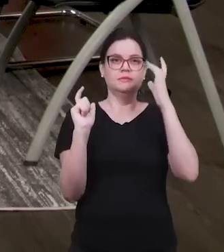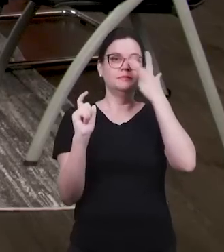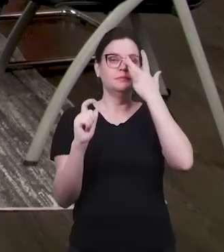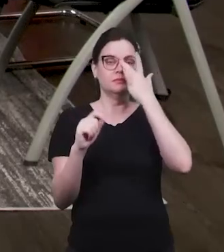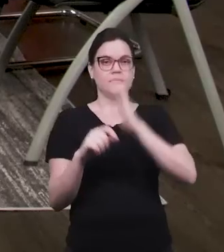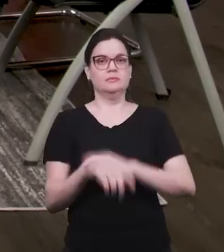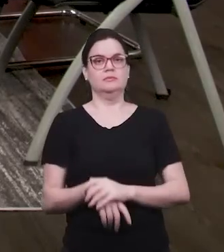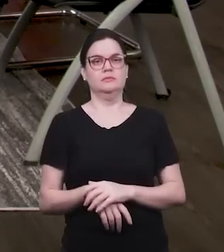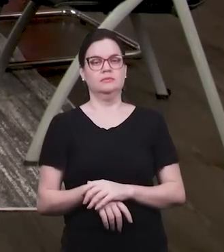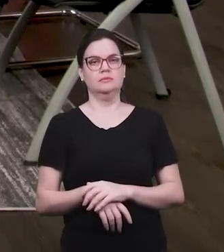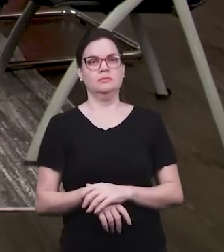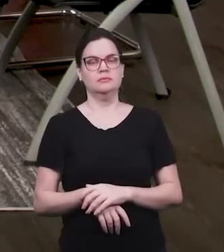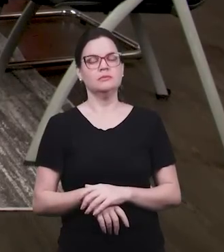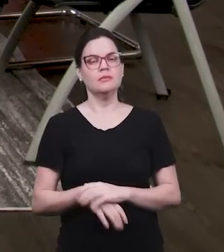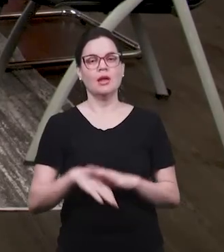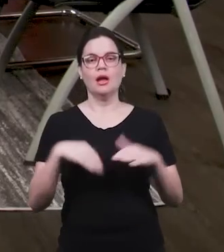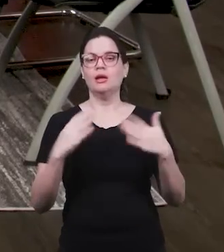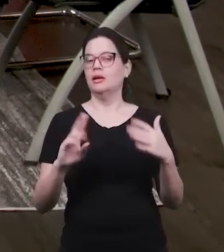E quando eu